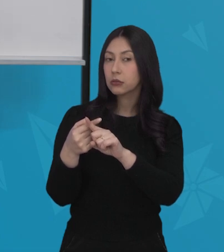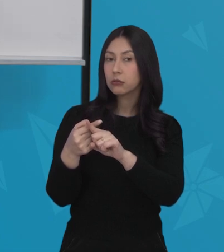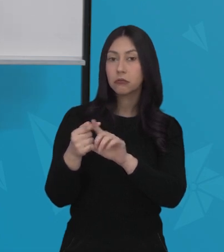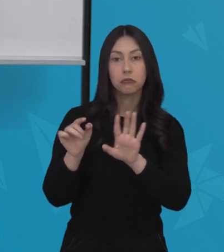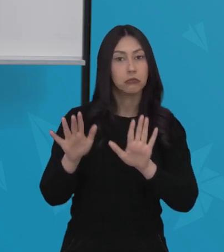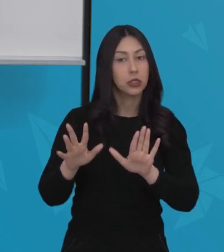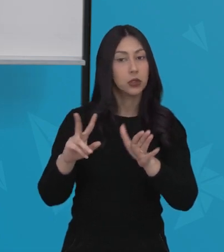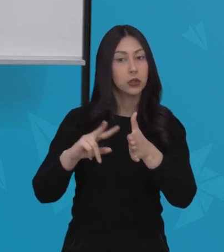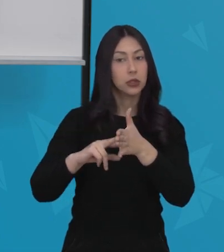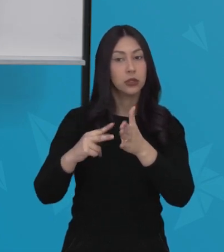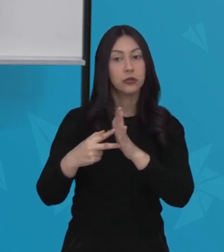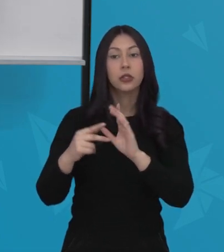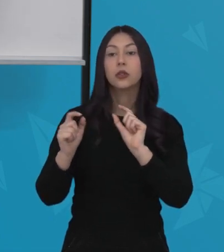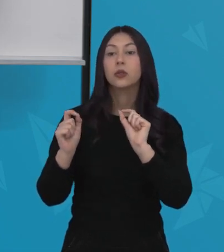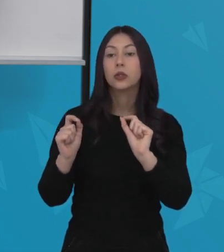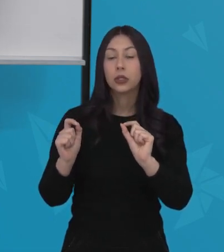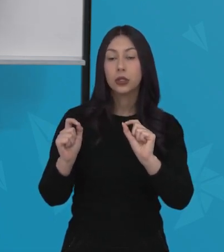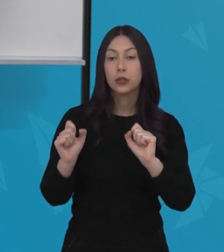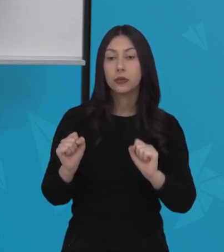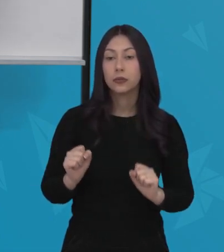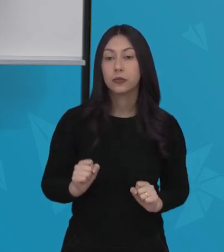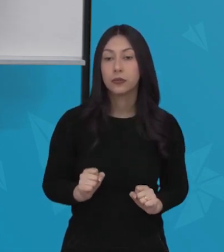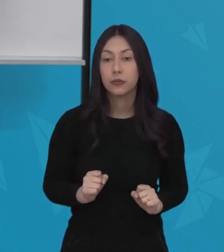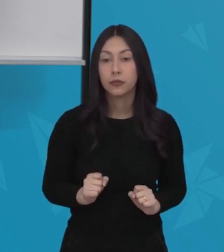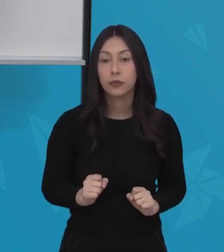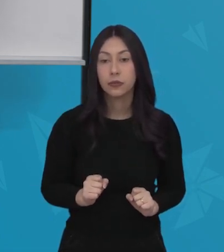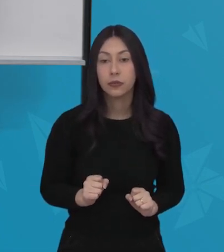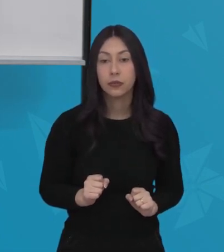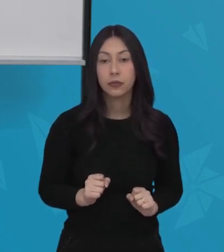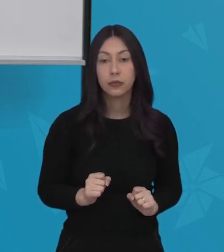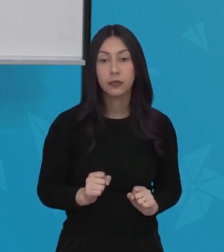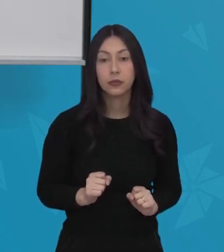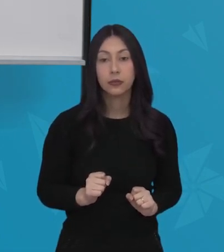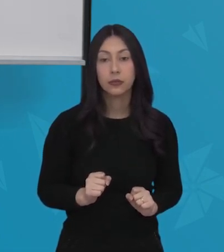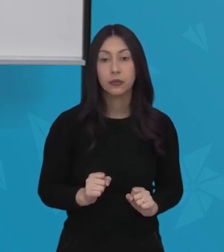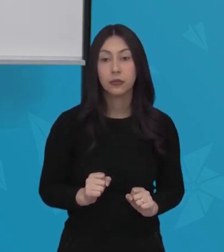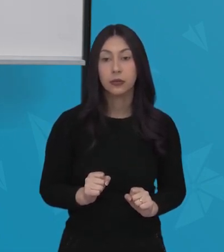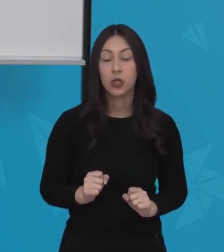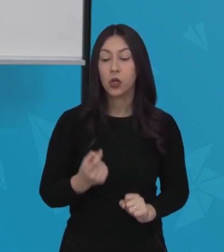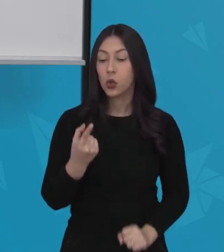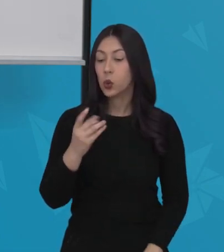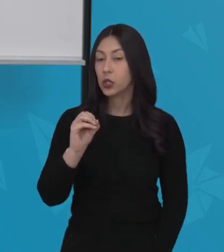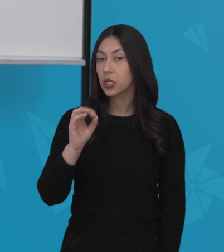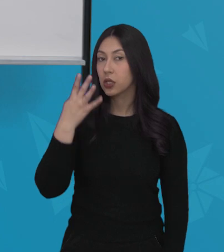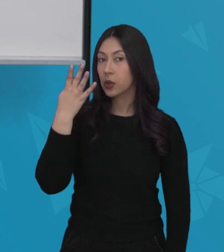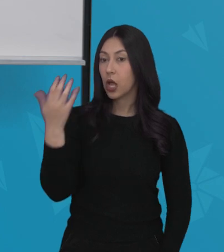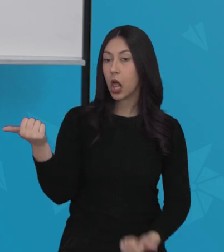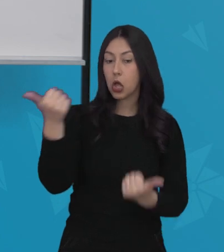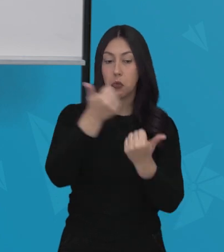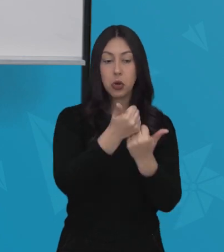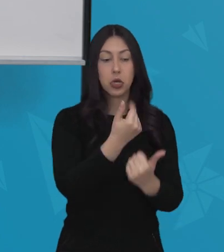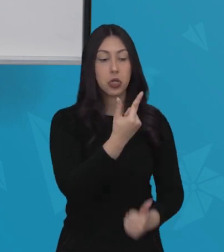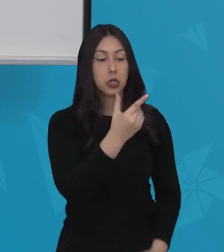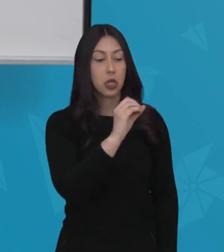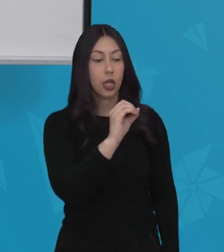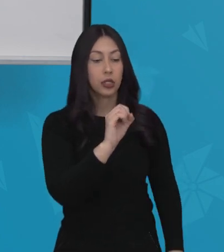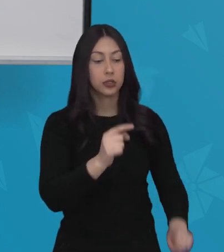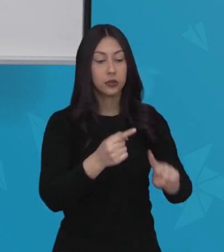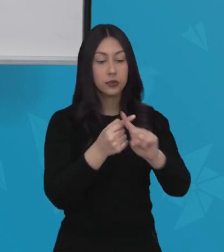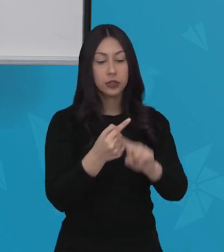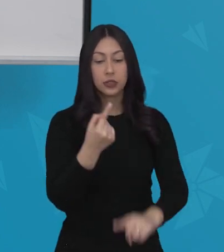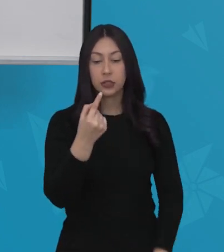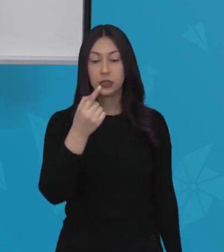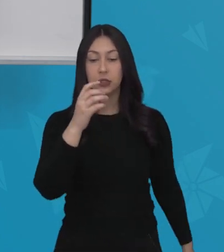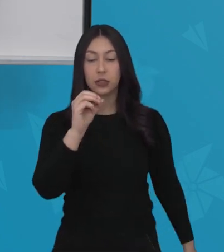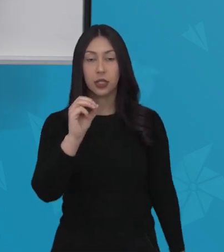Ou seja, vamos pegar aqui, ó, esse igual aqui, eu vou substituir o meu 10 à quarta por isso aqui que é exatamente equivalente